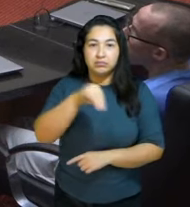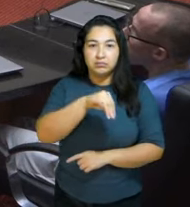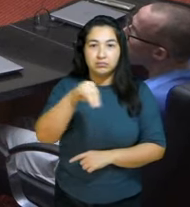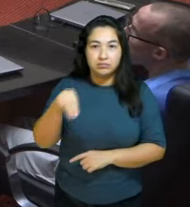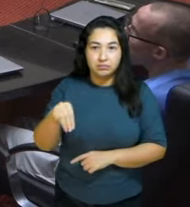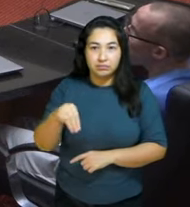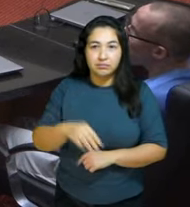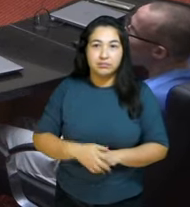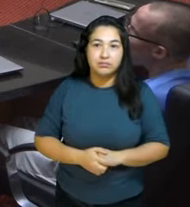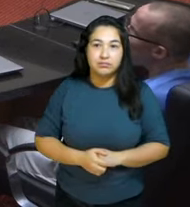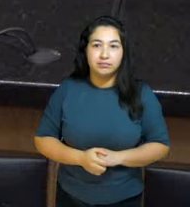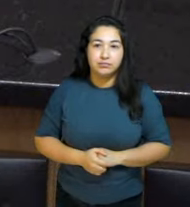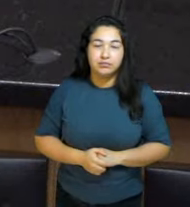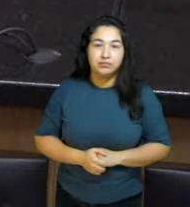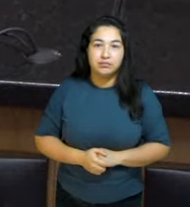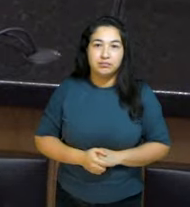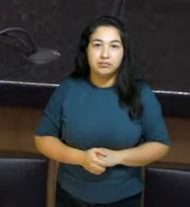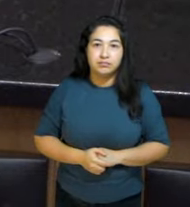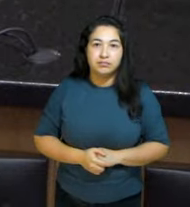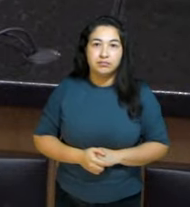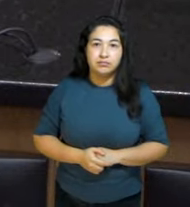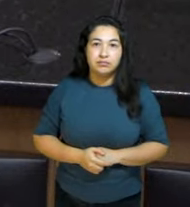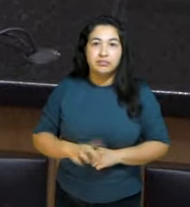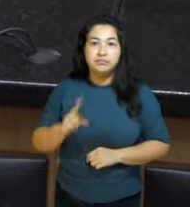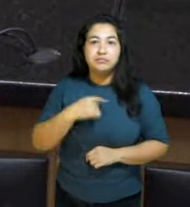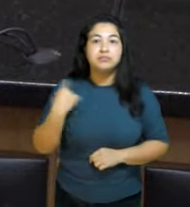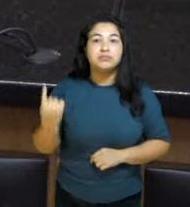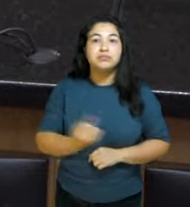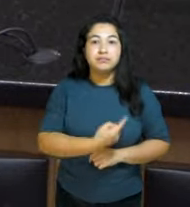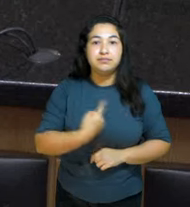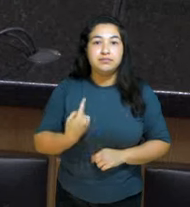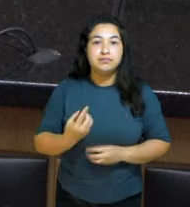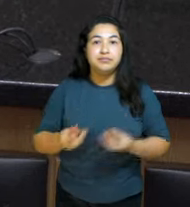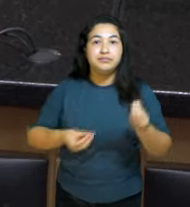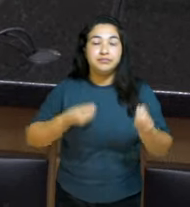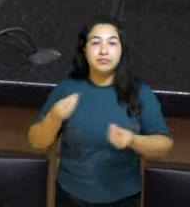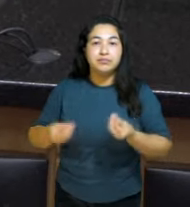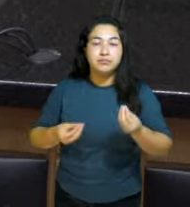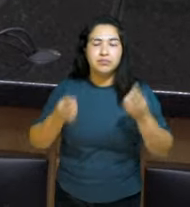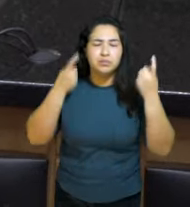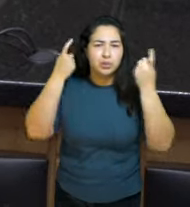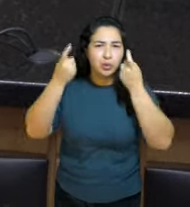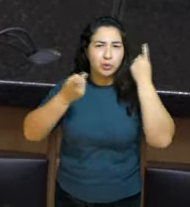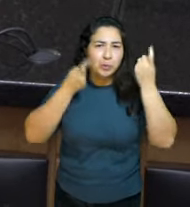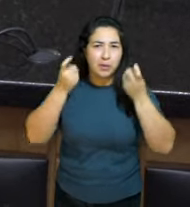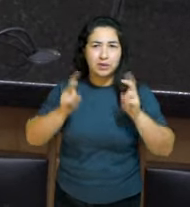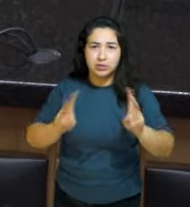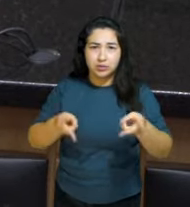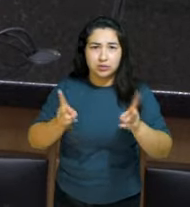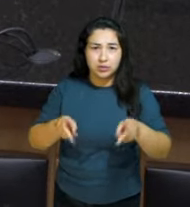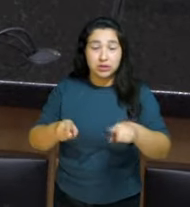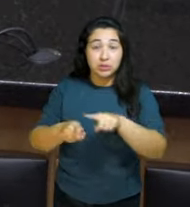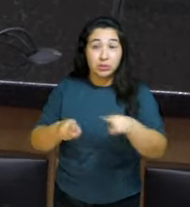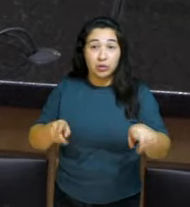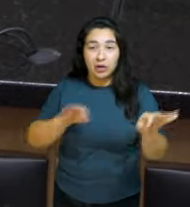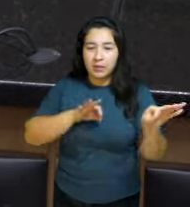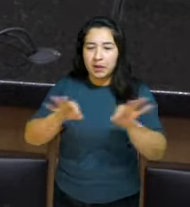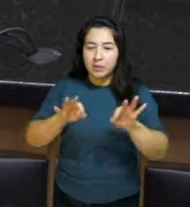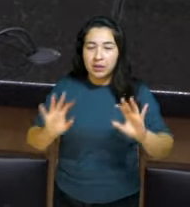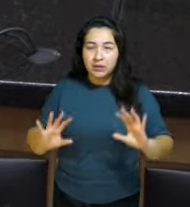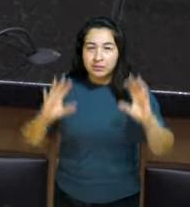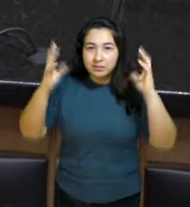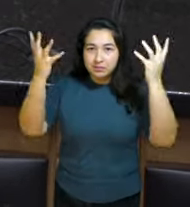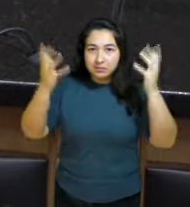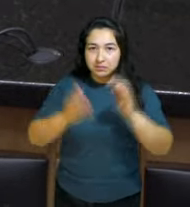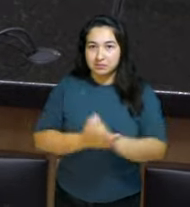deputados. A gente sempre tem uma preocupação com os eventos. Todos os eventos que acontecem, quando